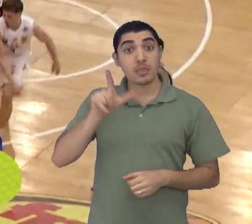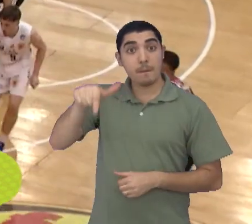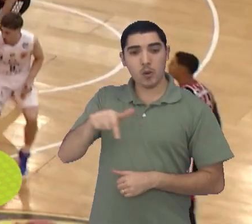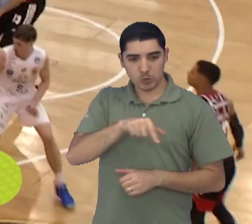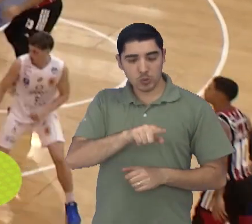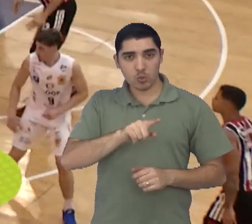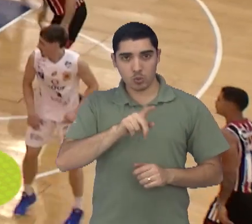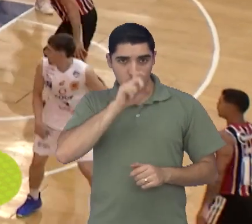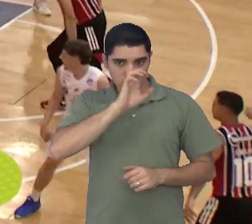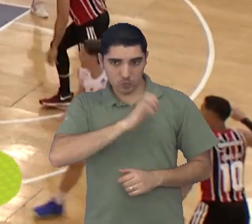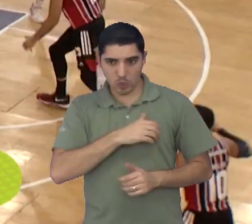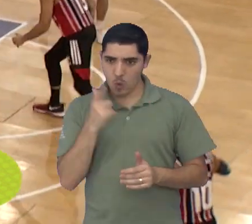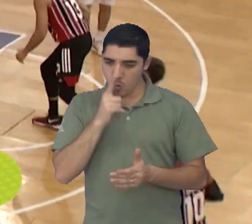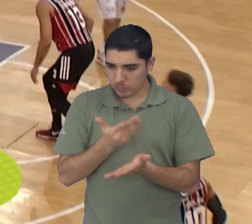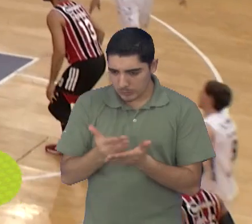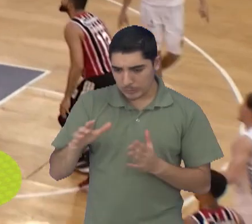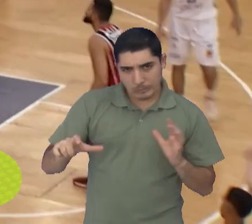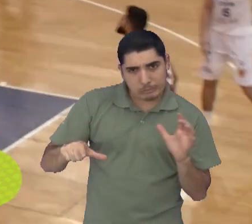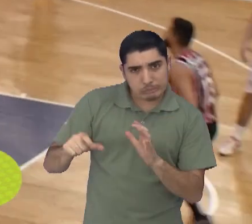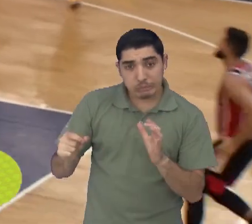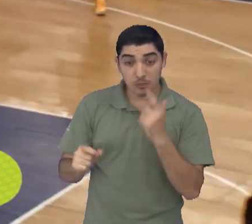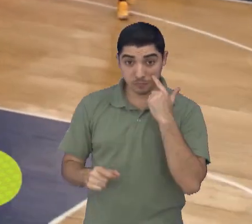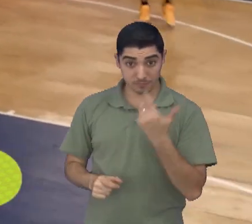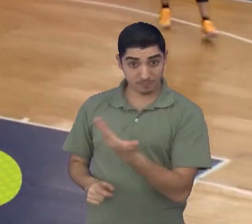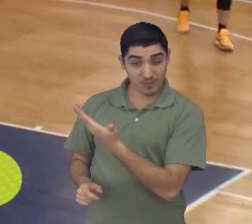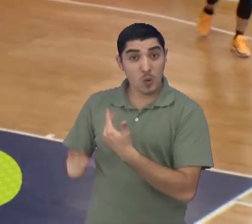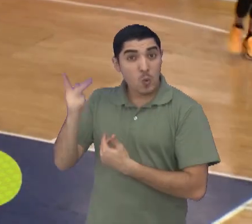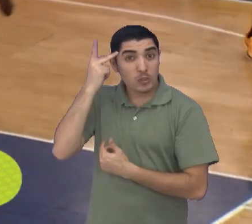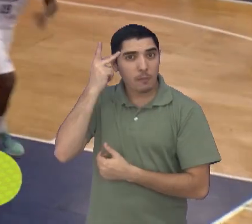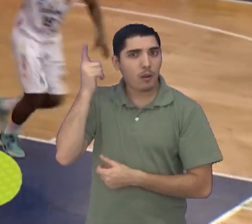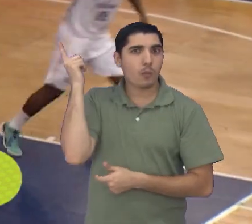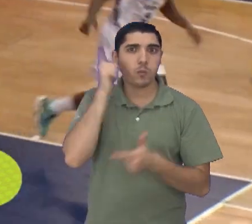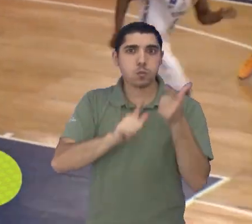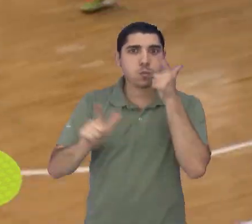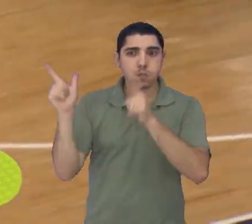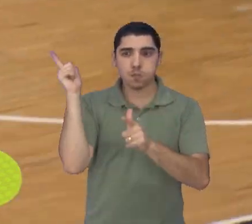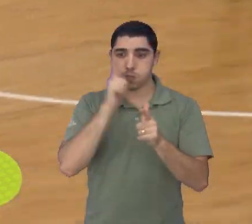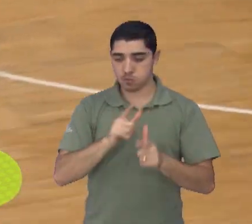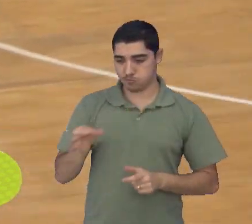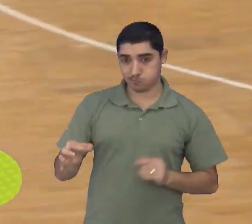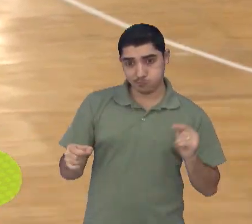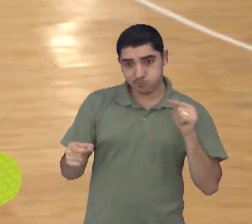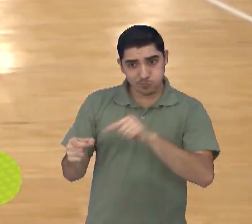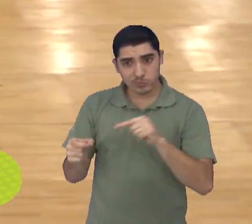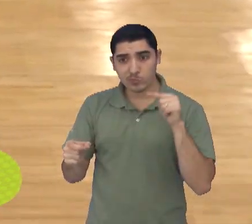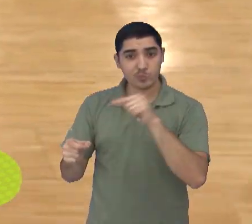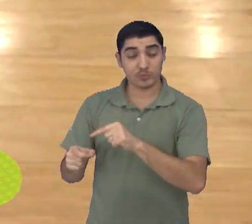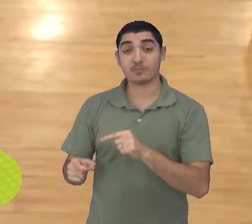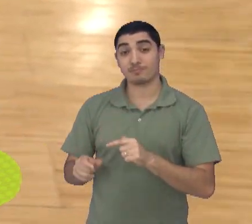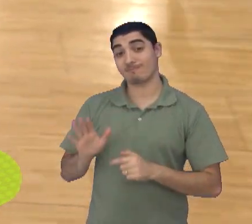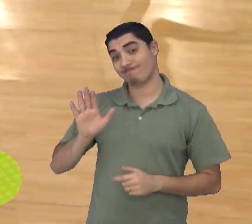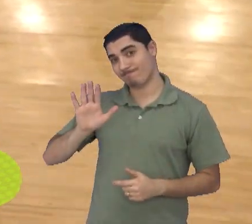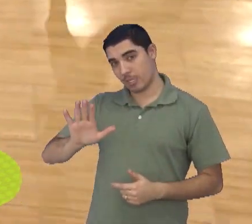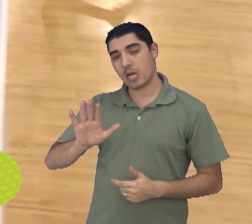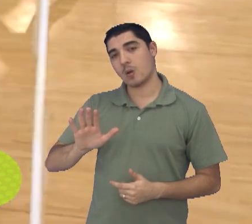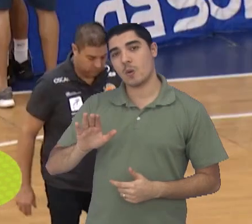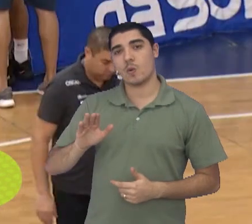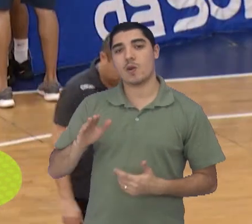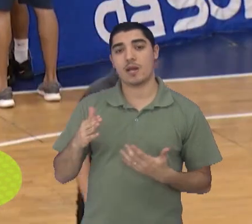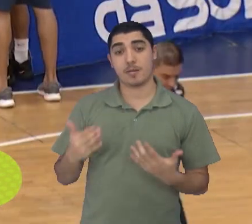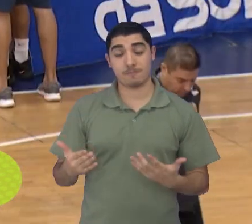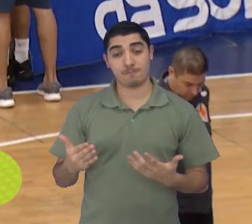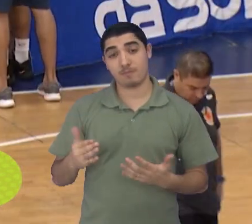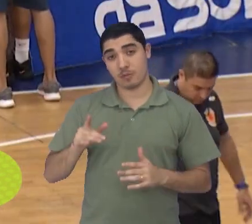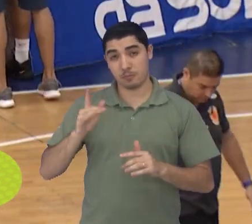alguns ataques, mas o tricolor continuava certeiro na pontaria. A clara vantagem em quadra se refletiu no placar,